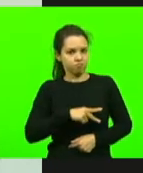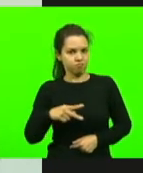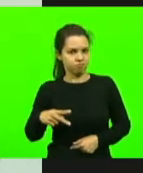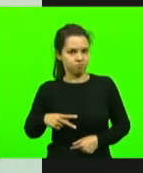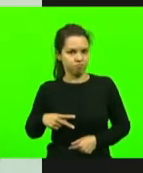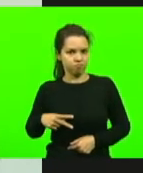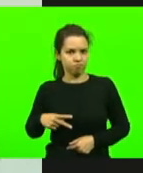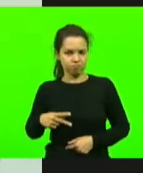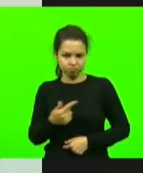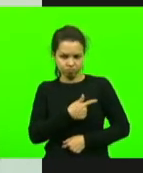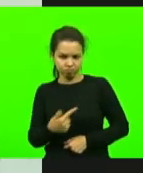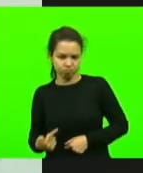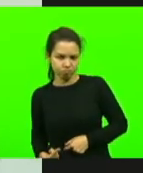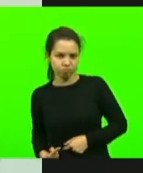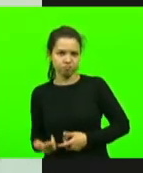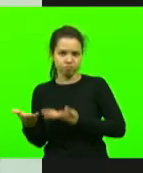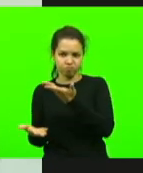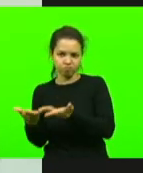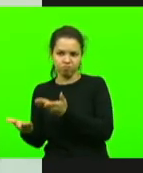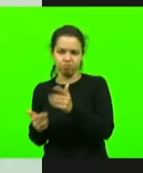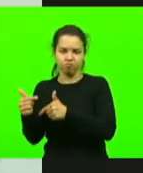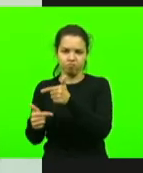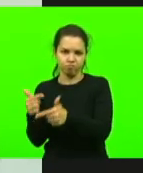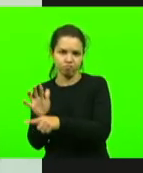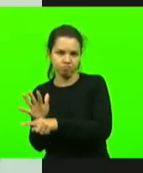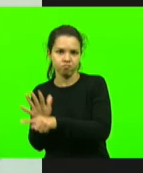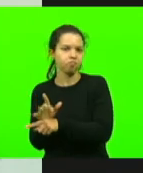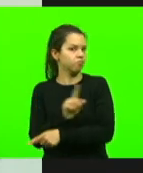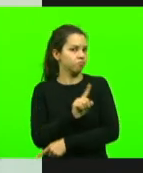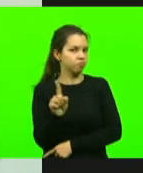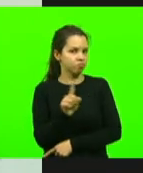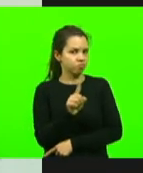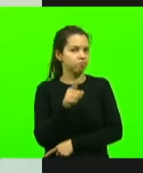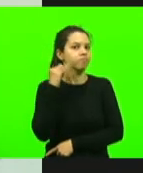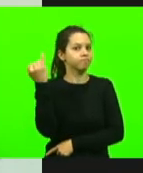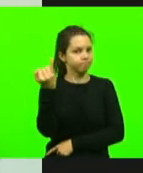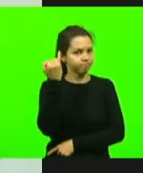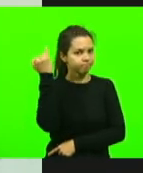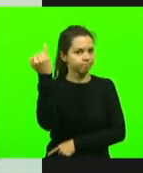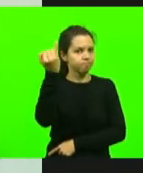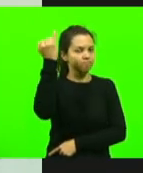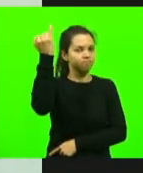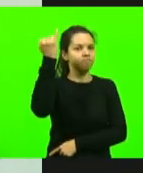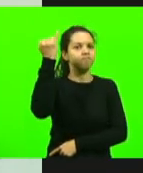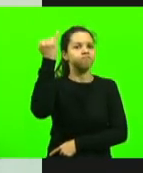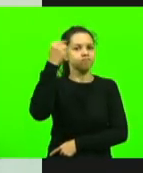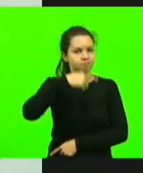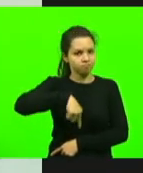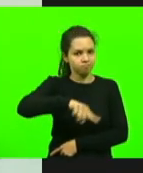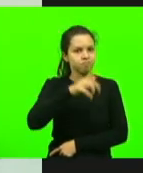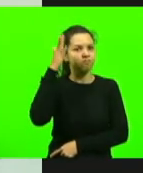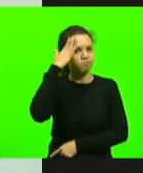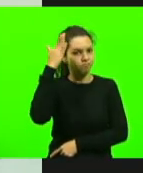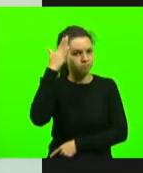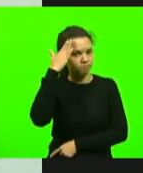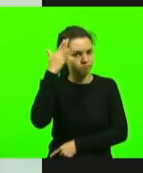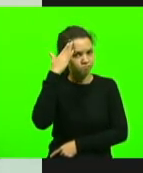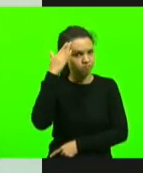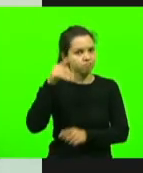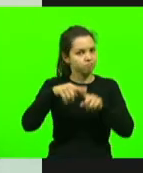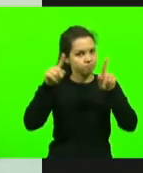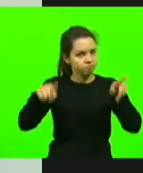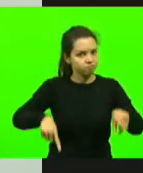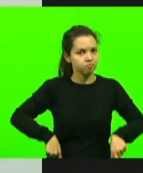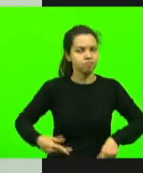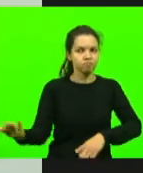governo de plantão esse esse ponto é fundamental da unificar os servidores para essa empreitada